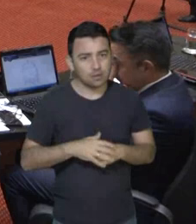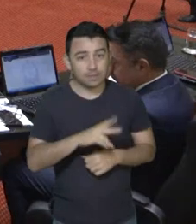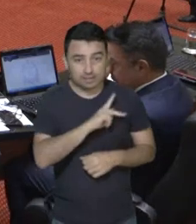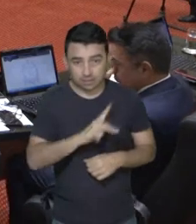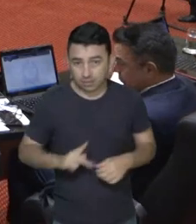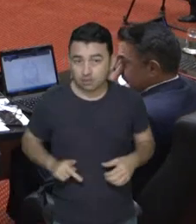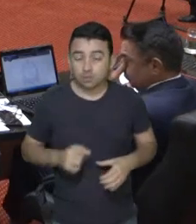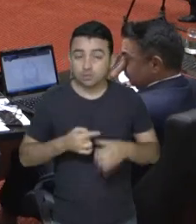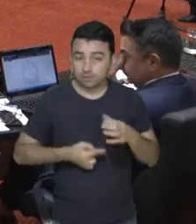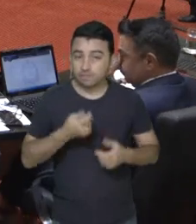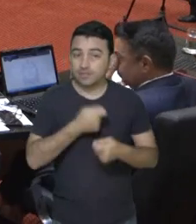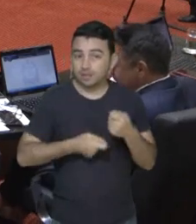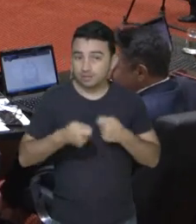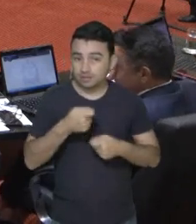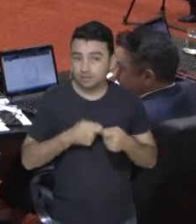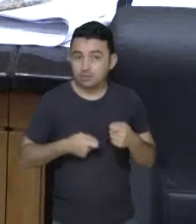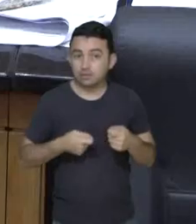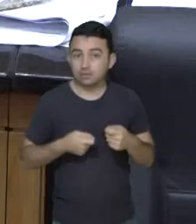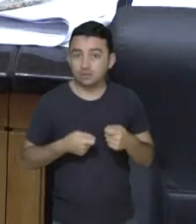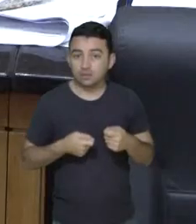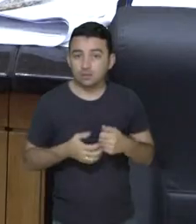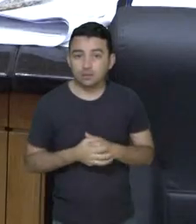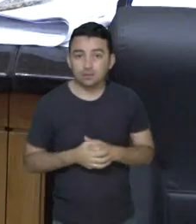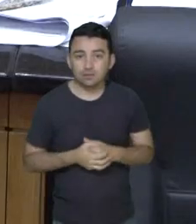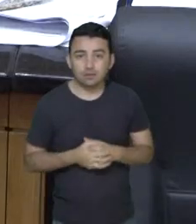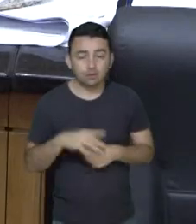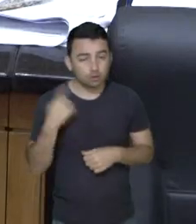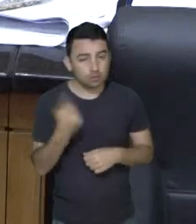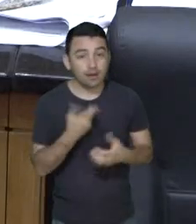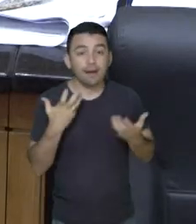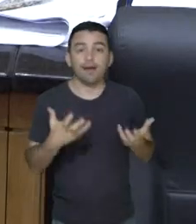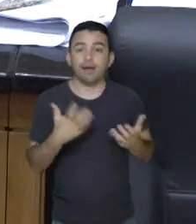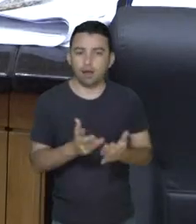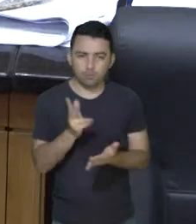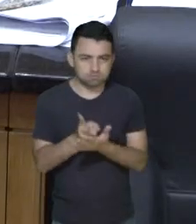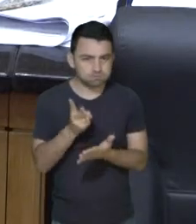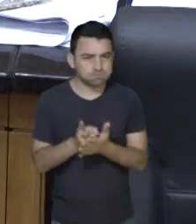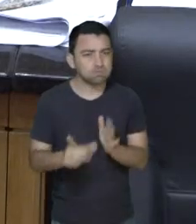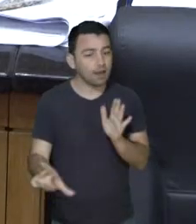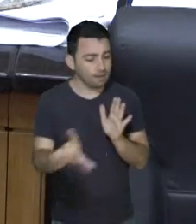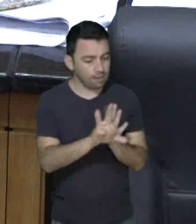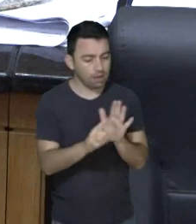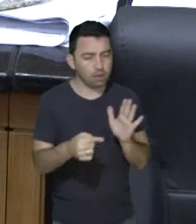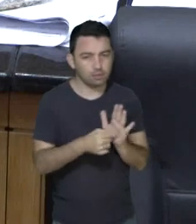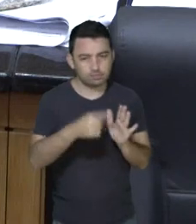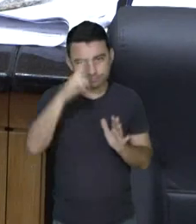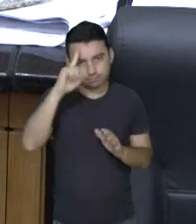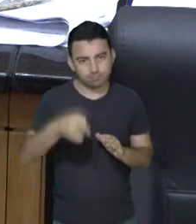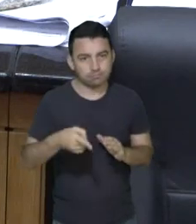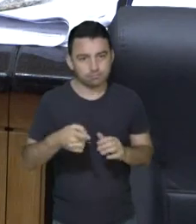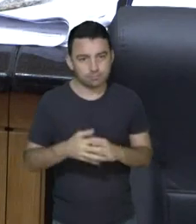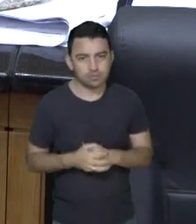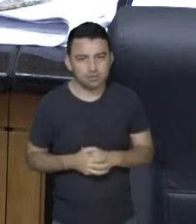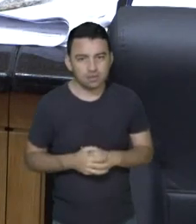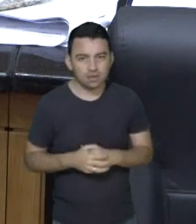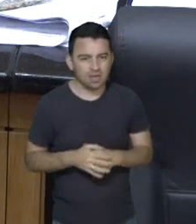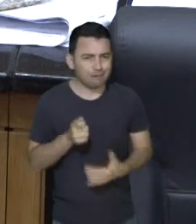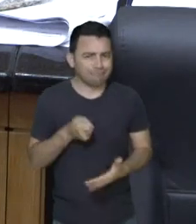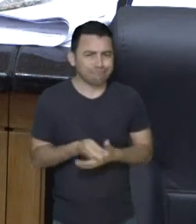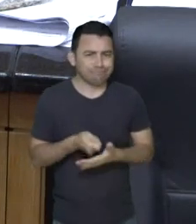Comissão de Finanças, bendito. Nós queremos apenas manter o que a legislação prevê. Seria muito